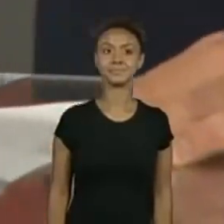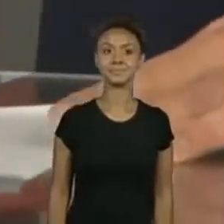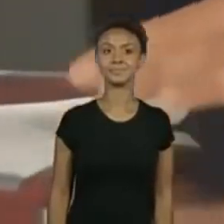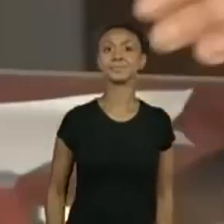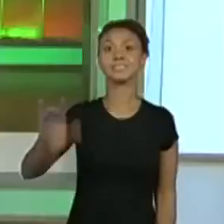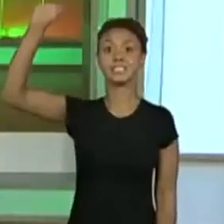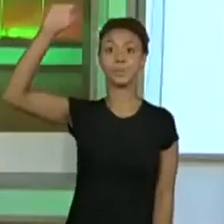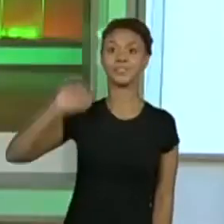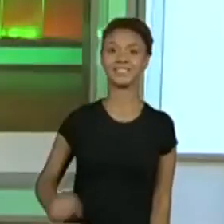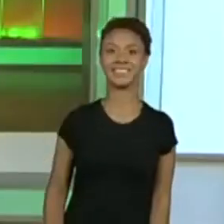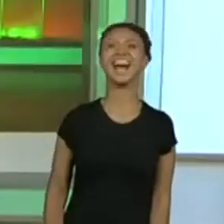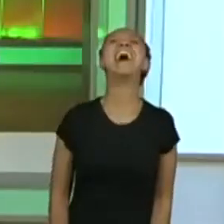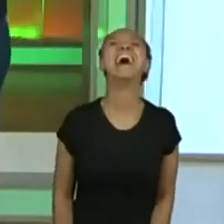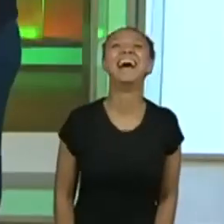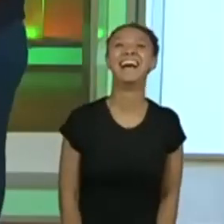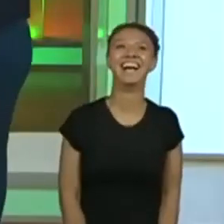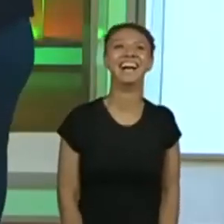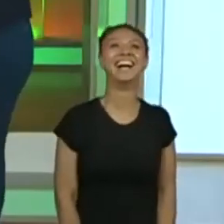Stop!